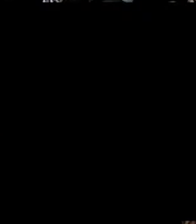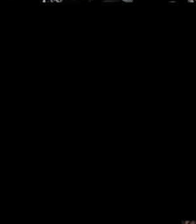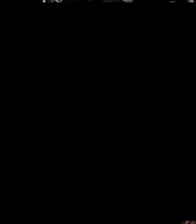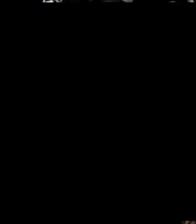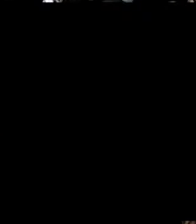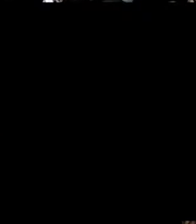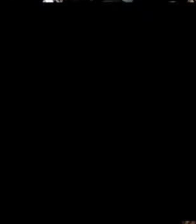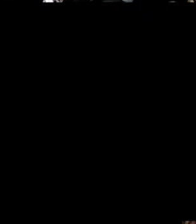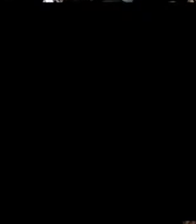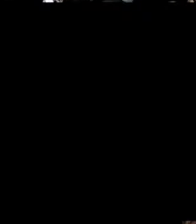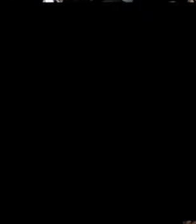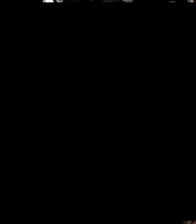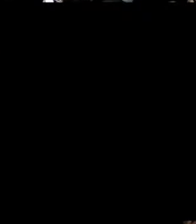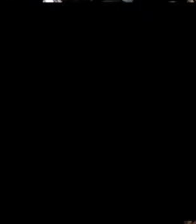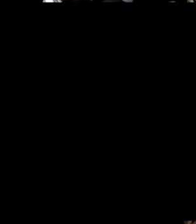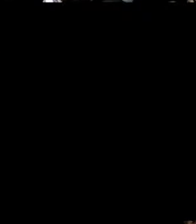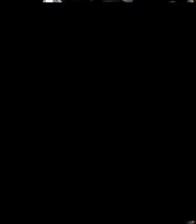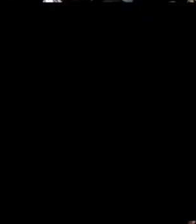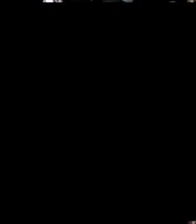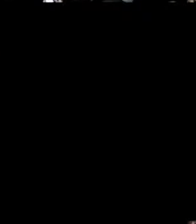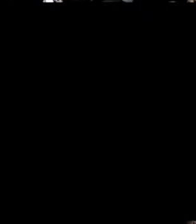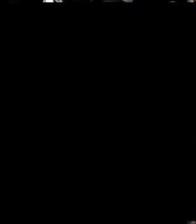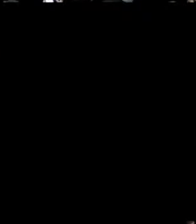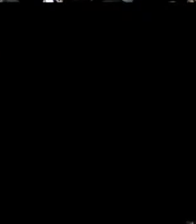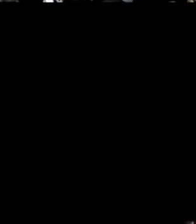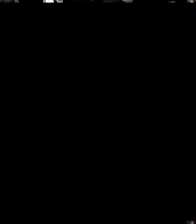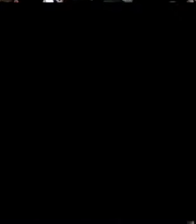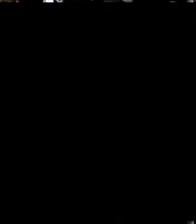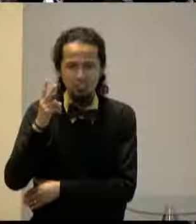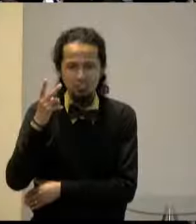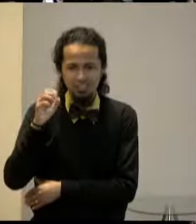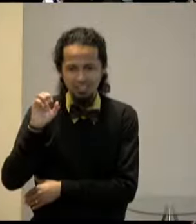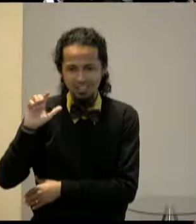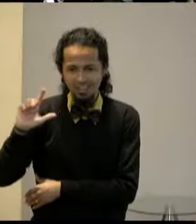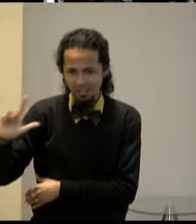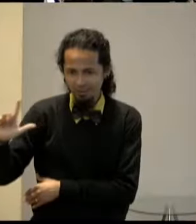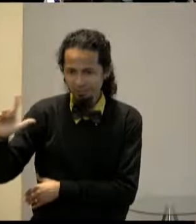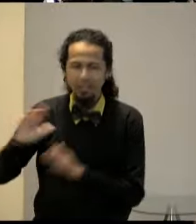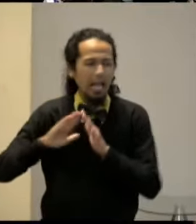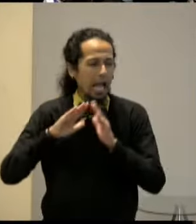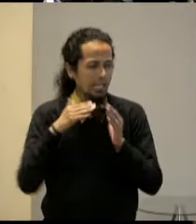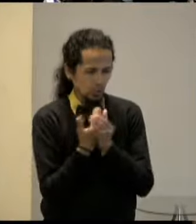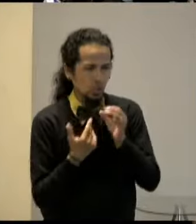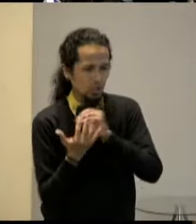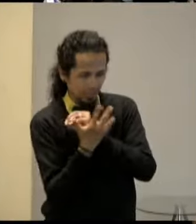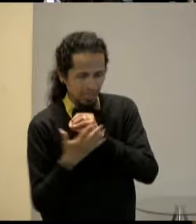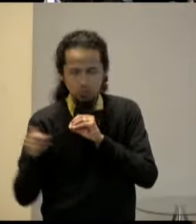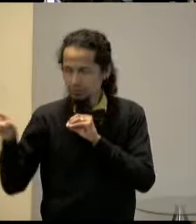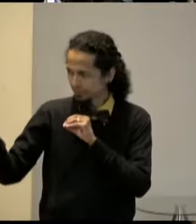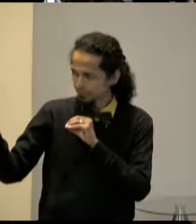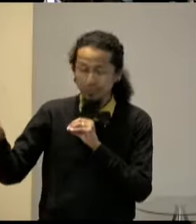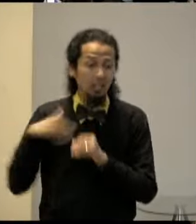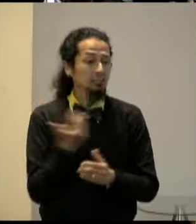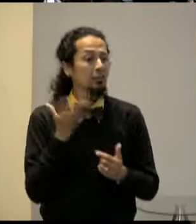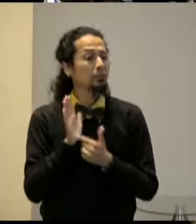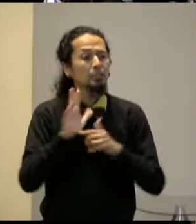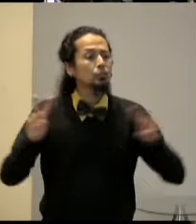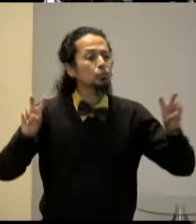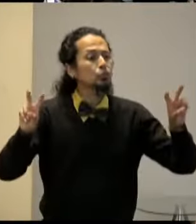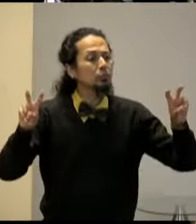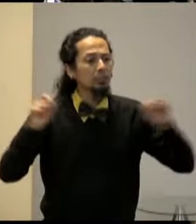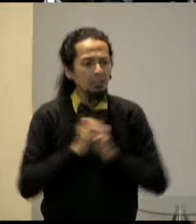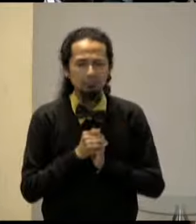Oi, boa tarde. Meu nome é Michel. Nós somos da turma 31, Escola dos Marcunhos. E a nossa apresentação fala sobre respeito